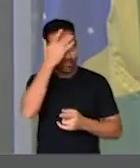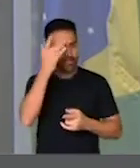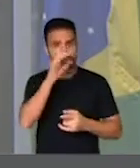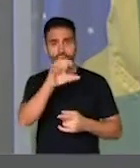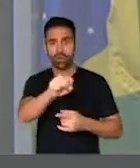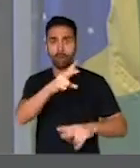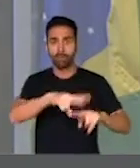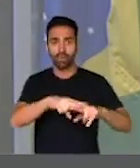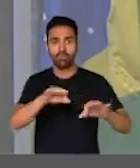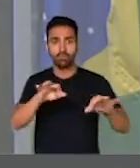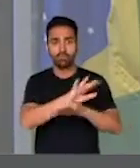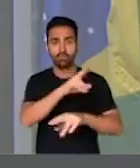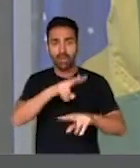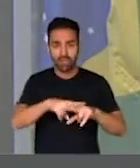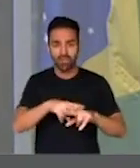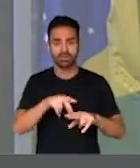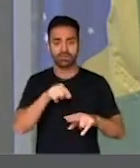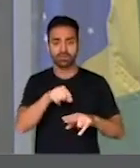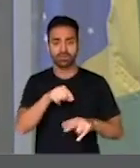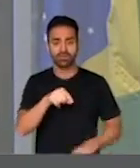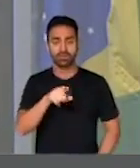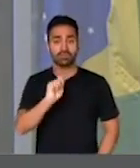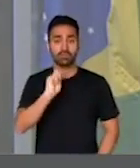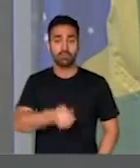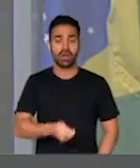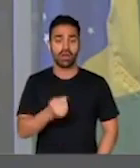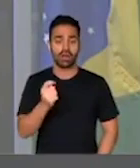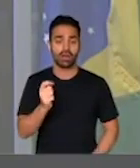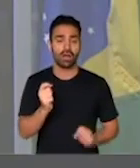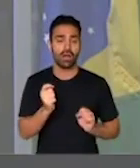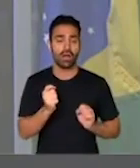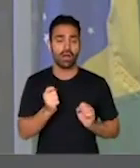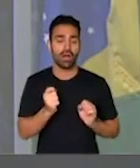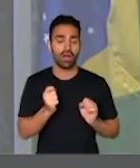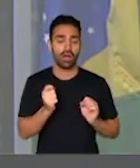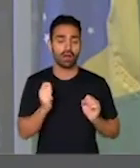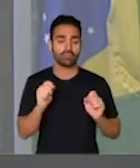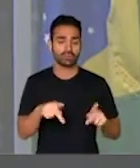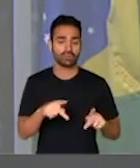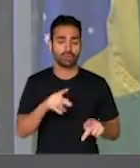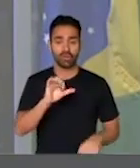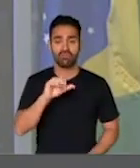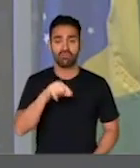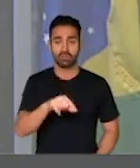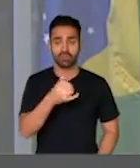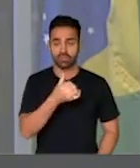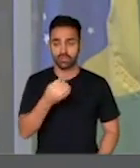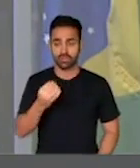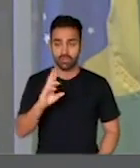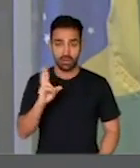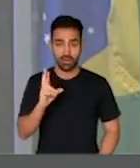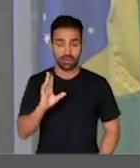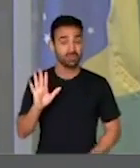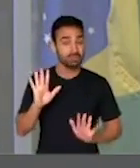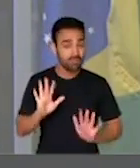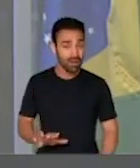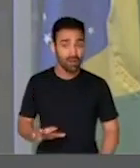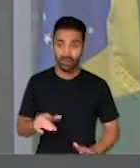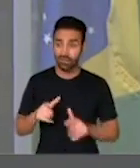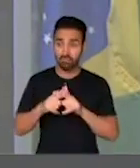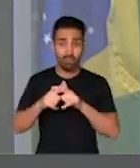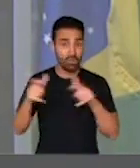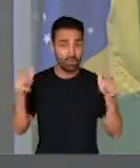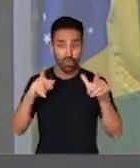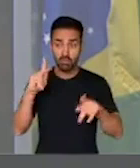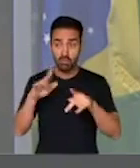está condenado, está solto, paga uma aposentadoria de R$ 9.600 e para mais da metade da